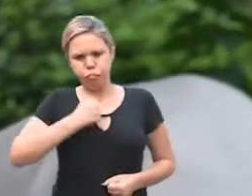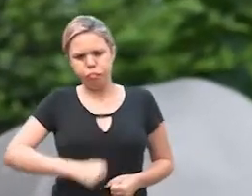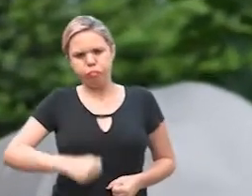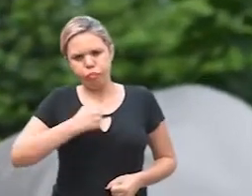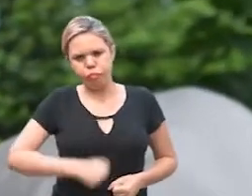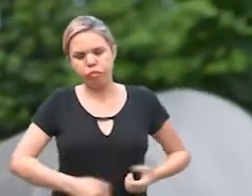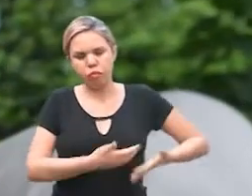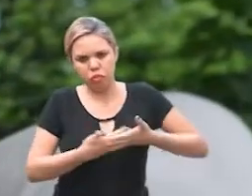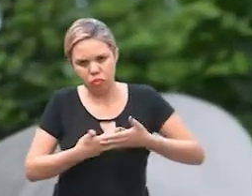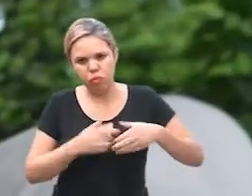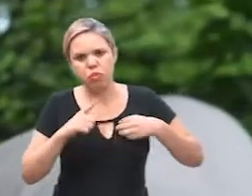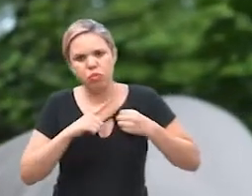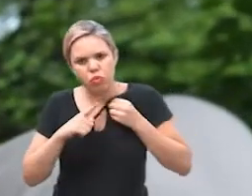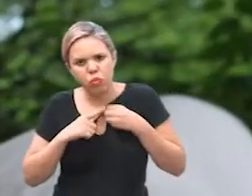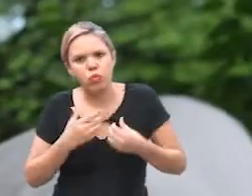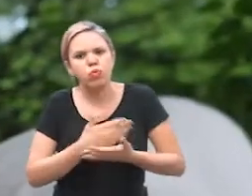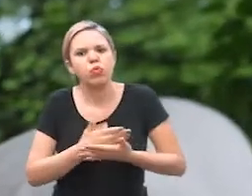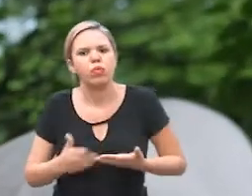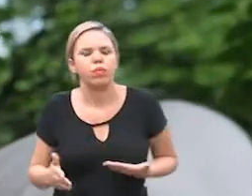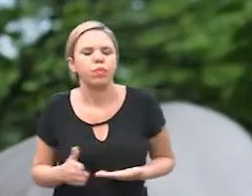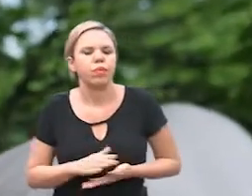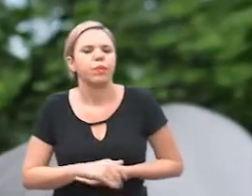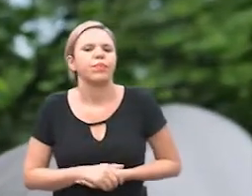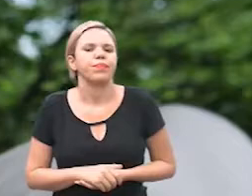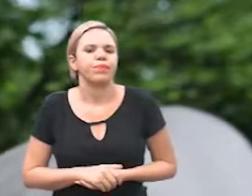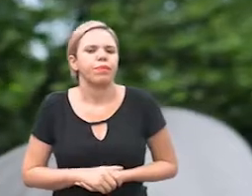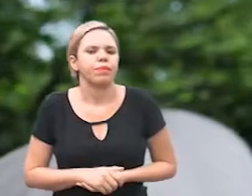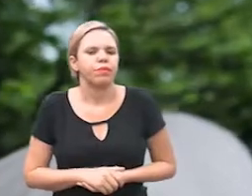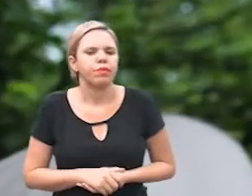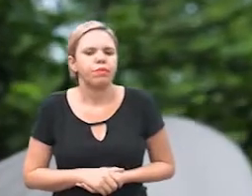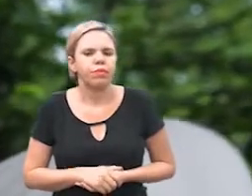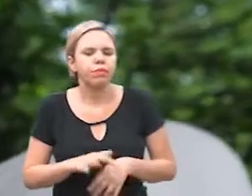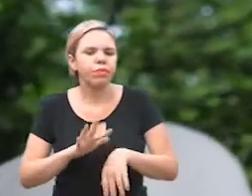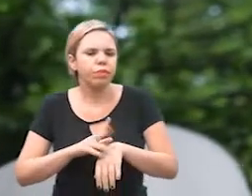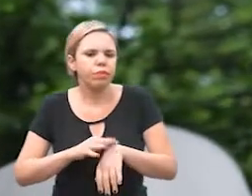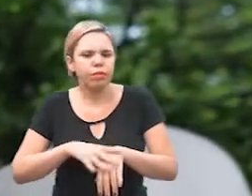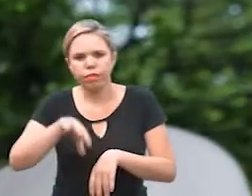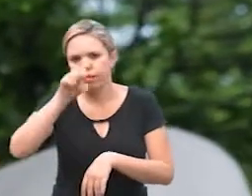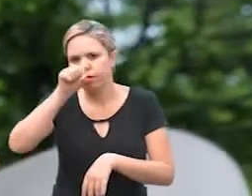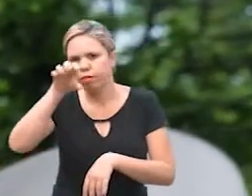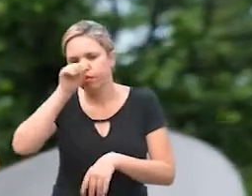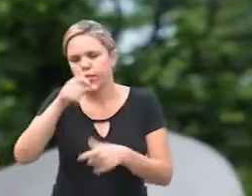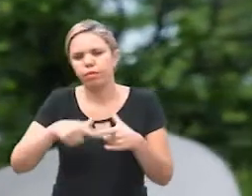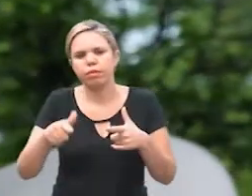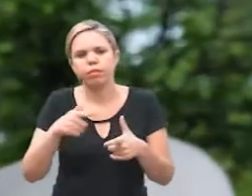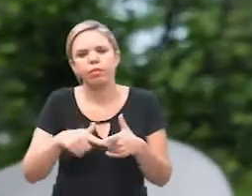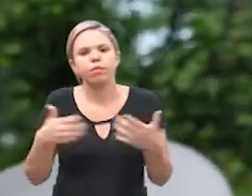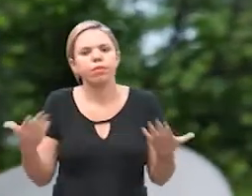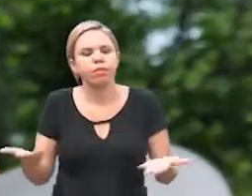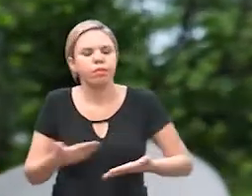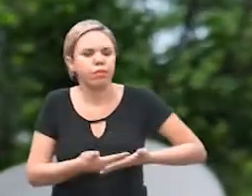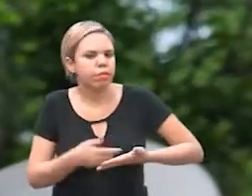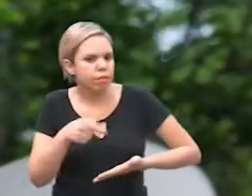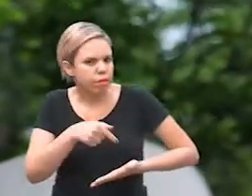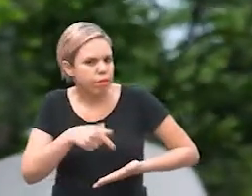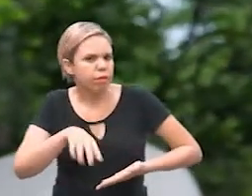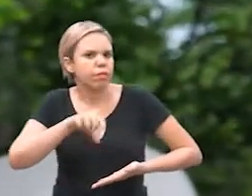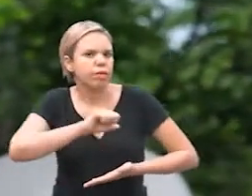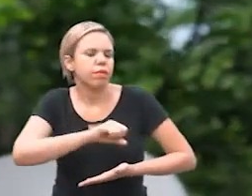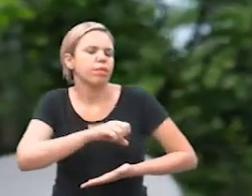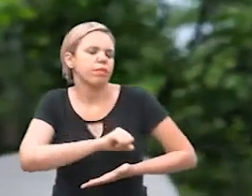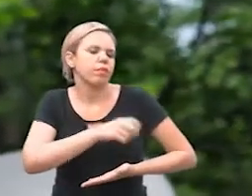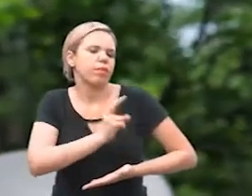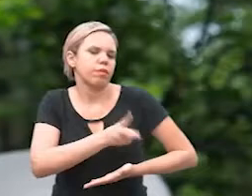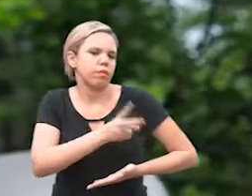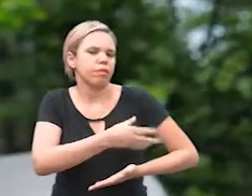muitos bebês têm, né, no começo. Doenças respiratórias, então o bebê que ele é